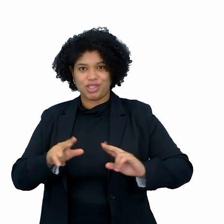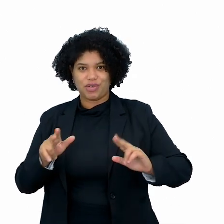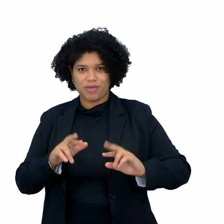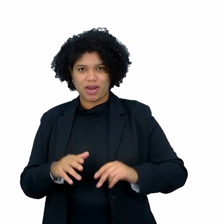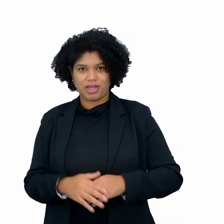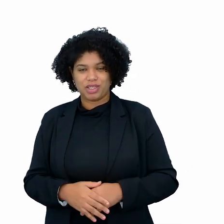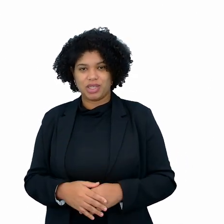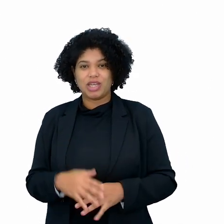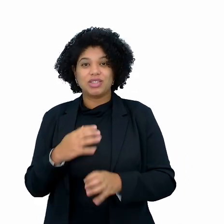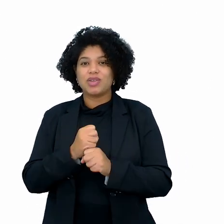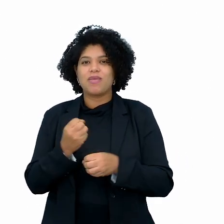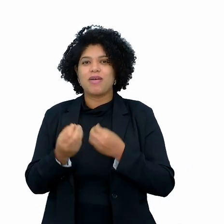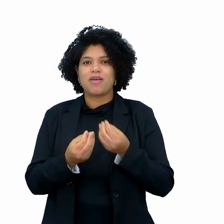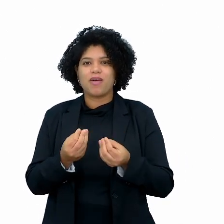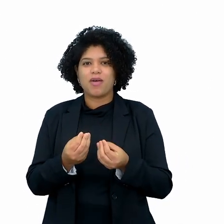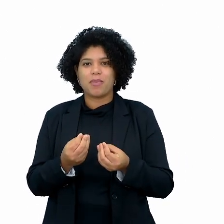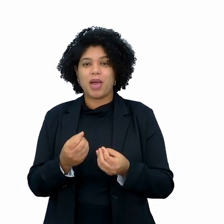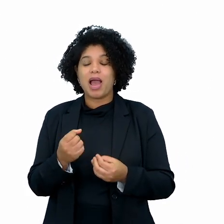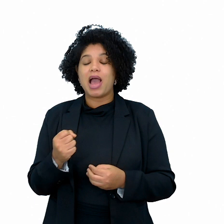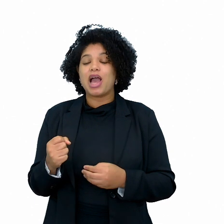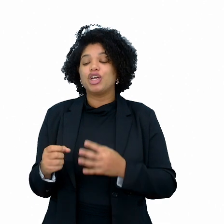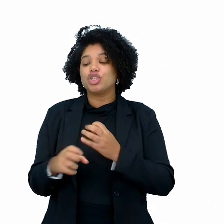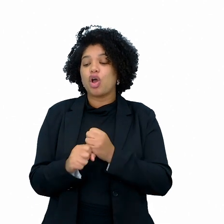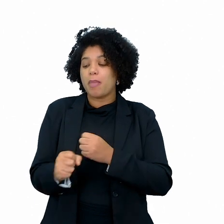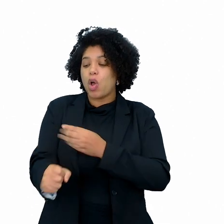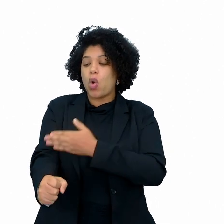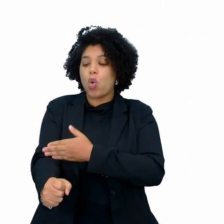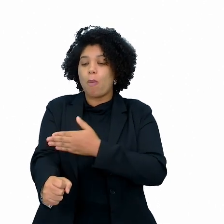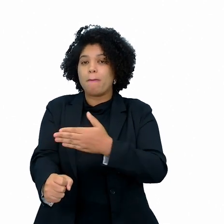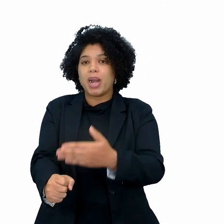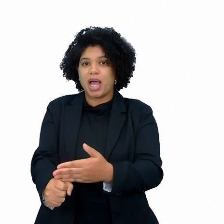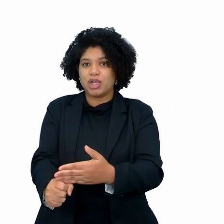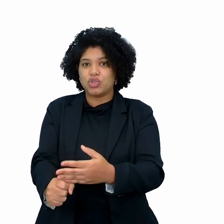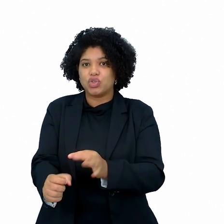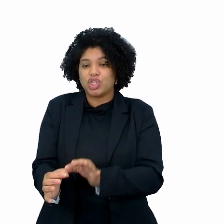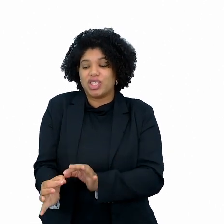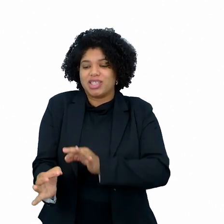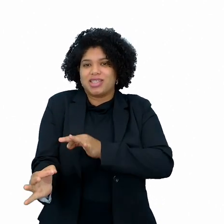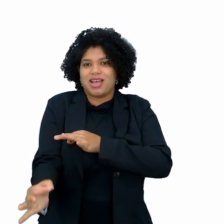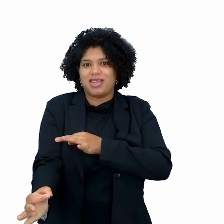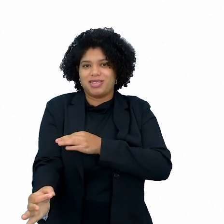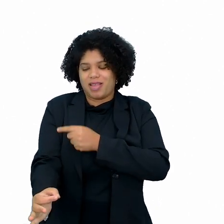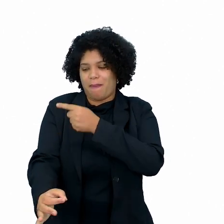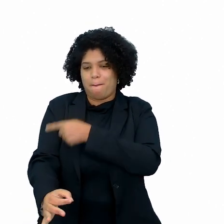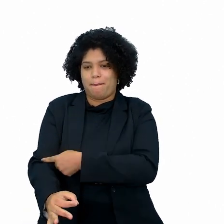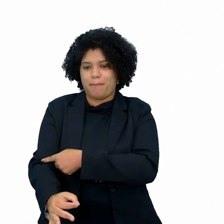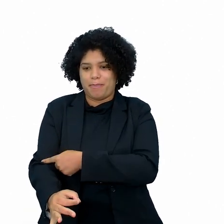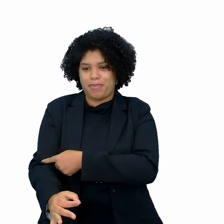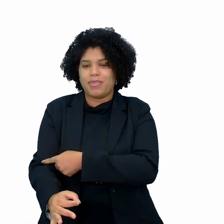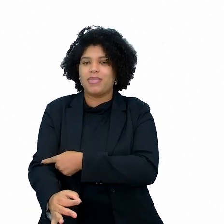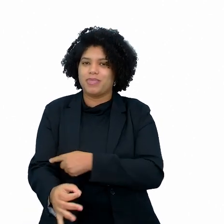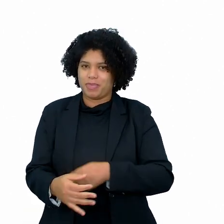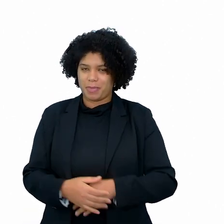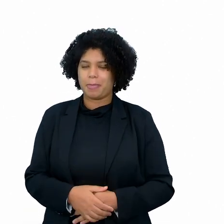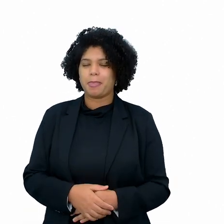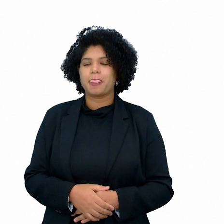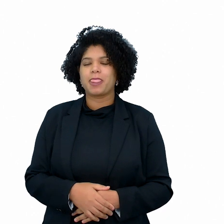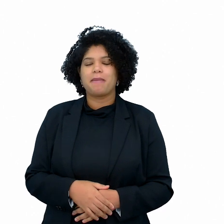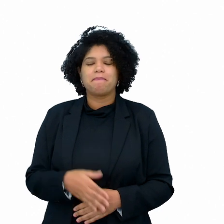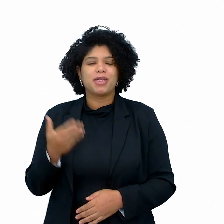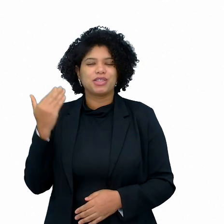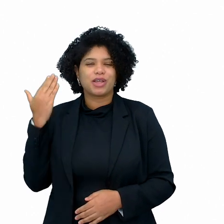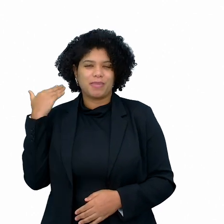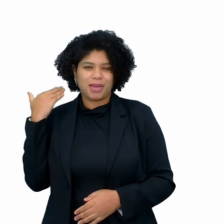enfim, né, essas historinhas assim, né, e o padrão de medida chegando até hoje, né, nos padrões do sistema internacional, que são